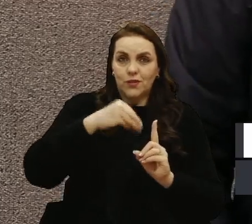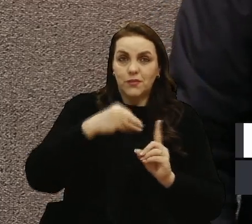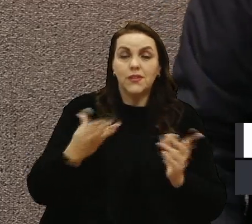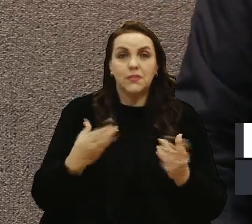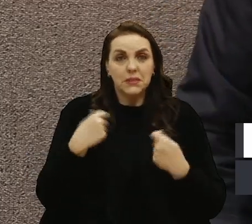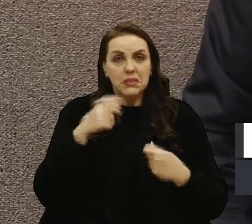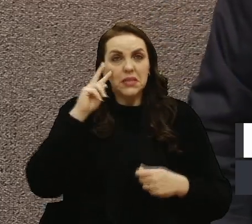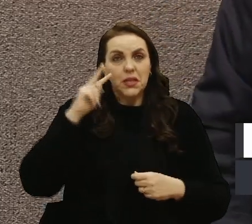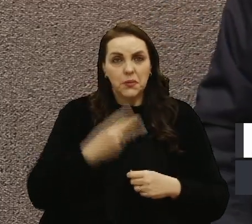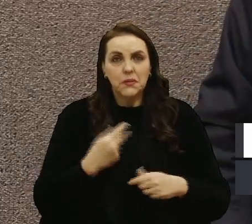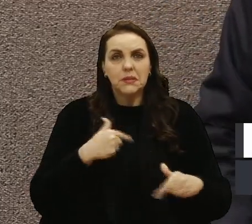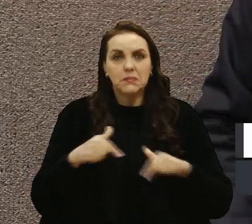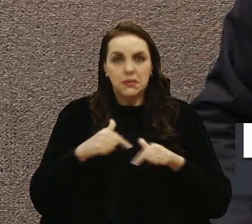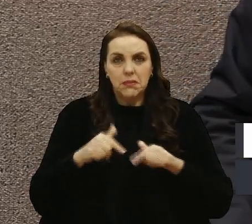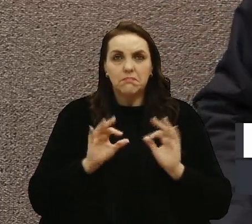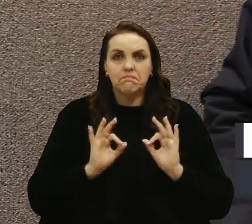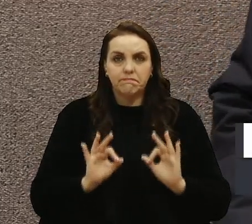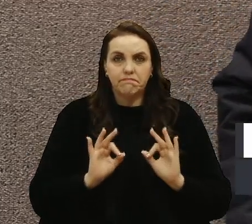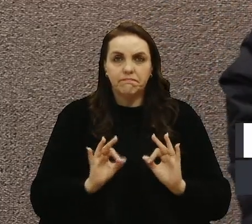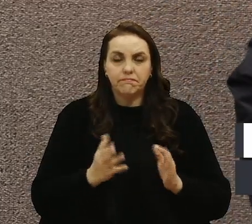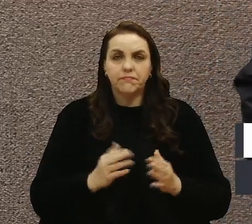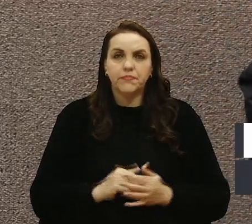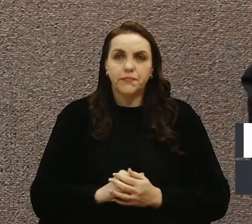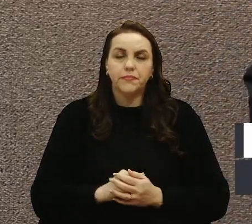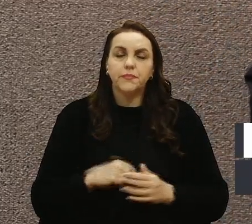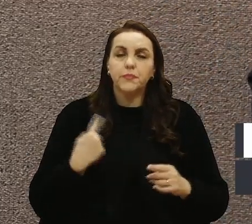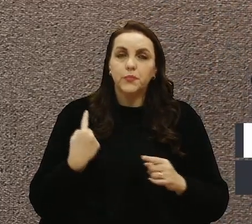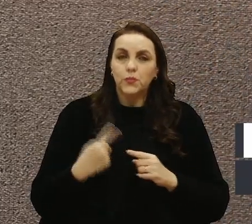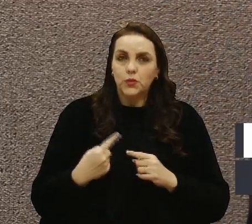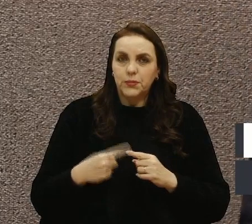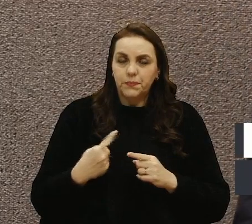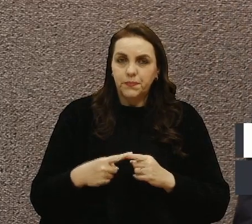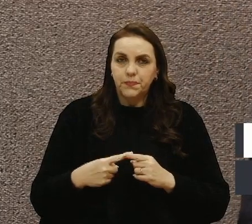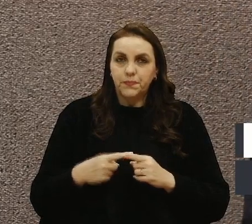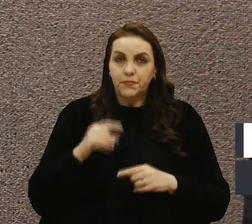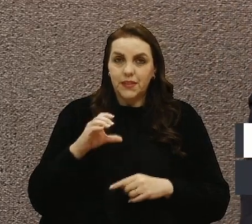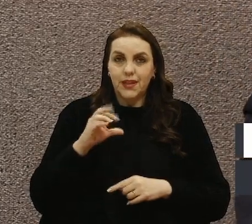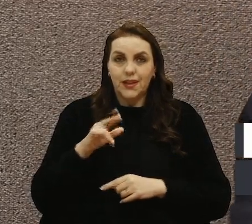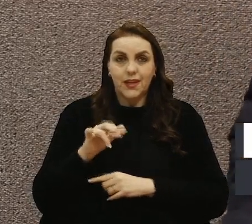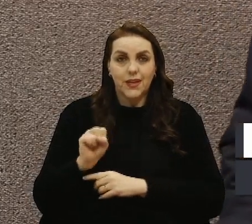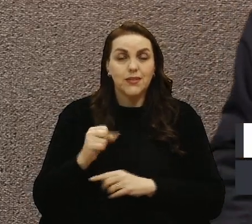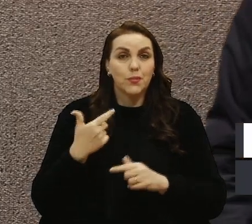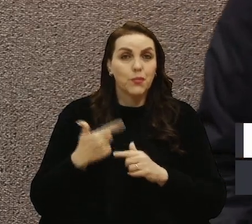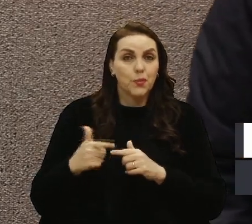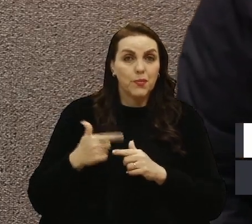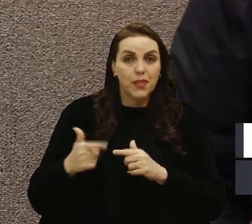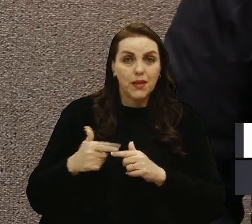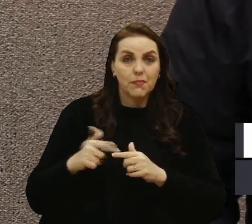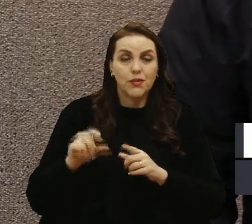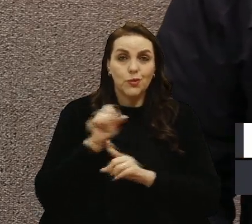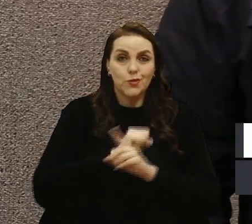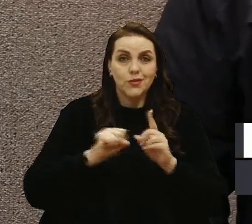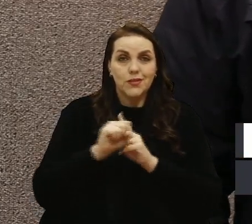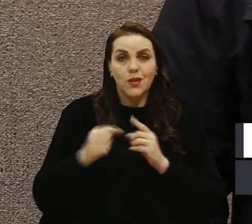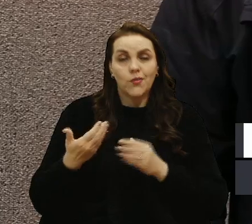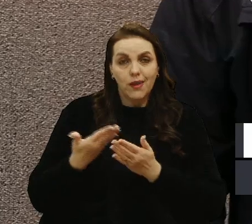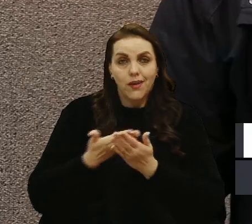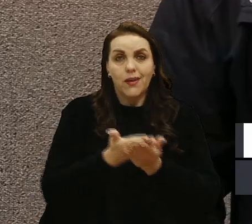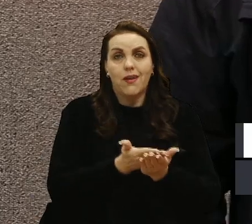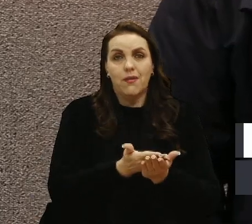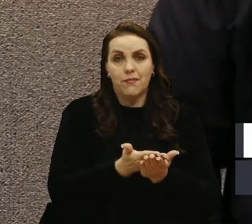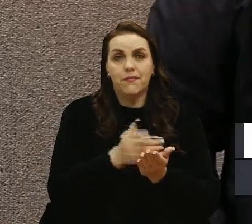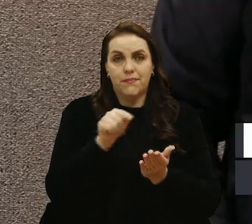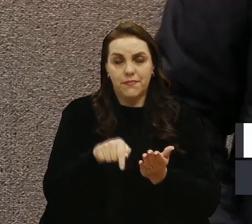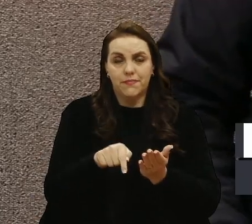precisa reconhecer o trabalho, porque o CRAS, muitos programas sociais são encaminhados por aí, como o benefício